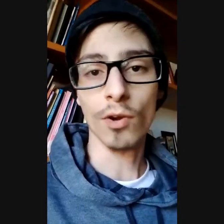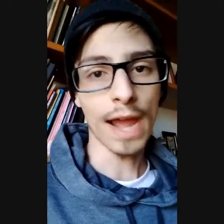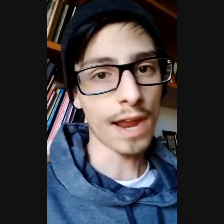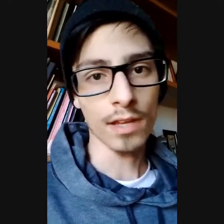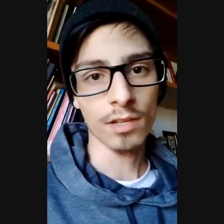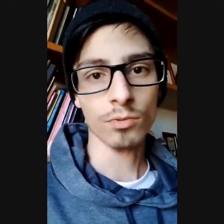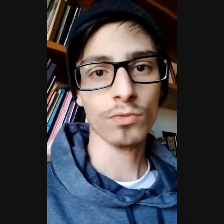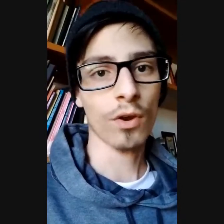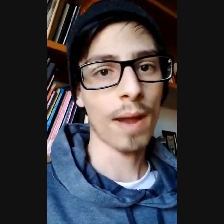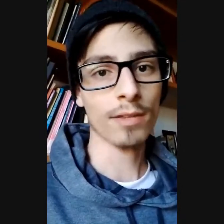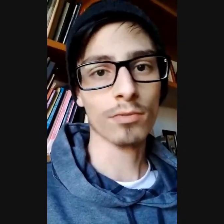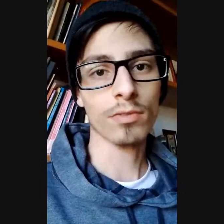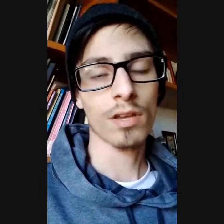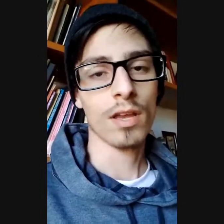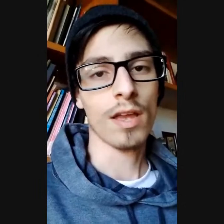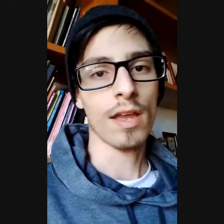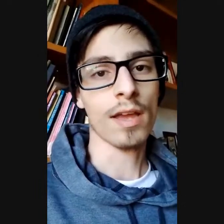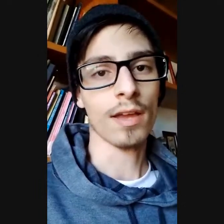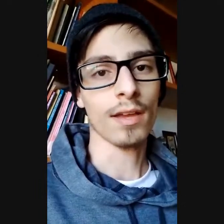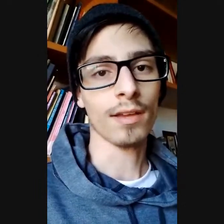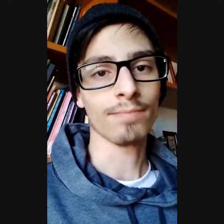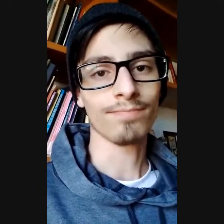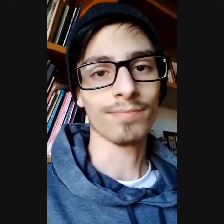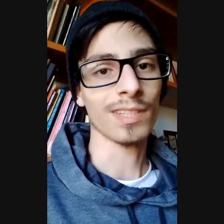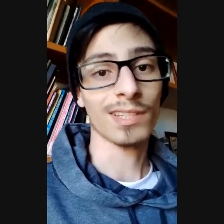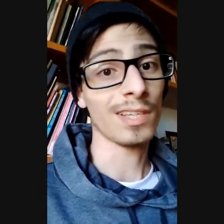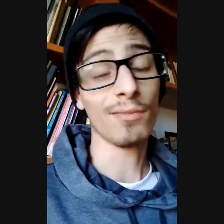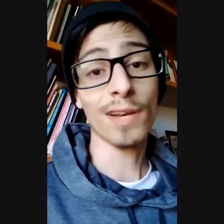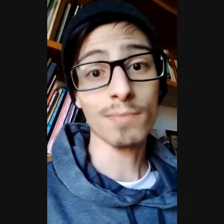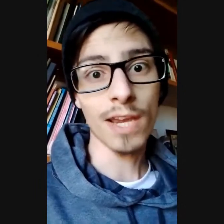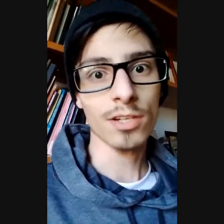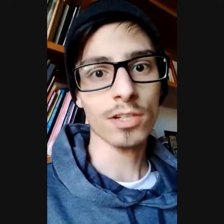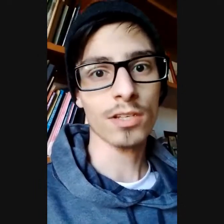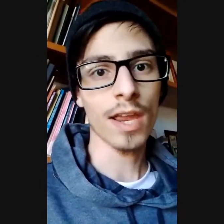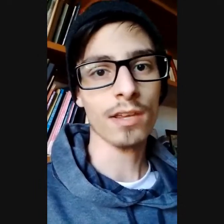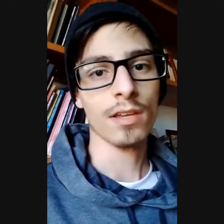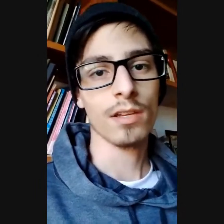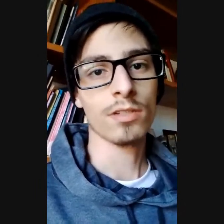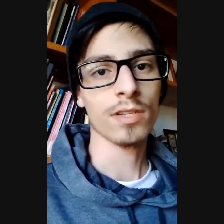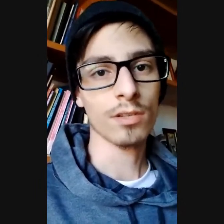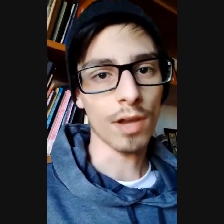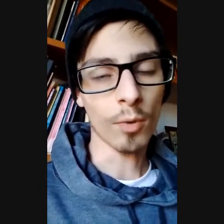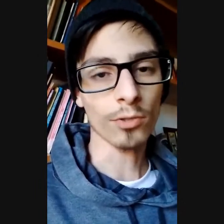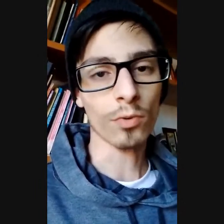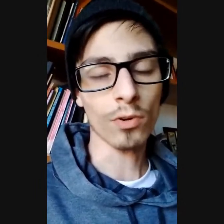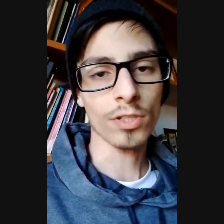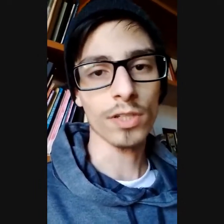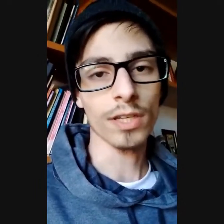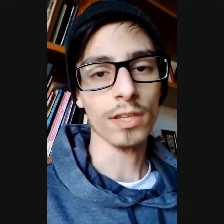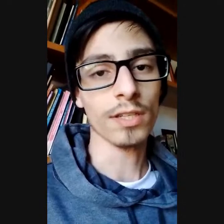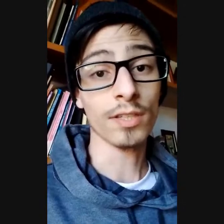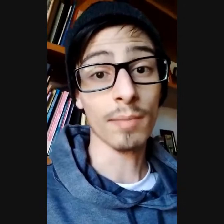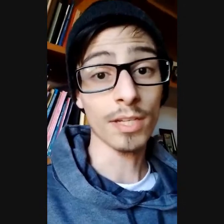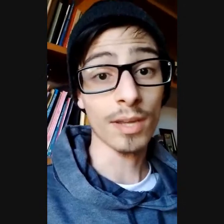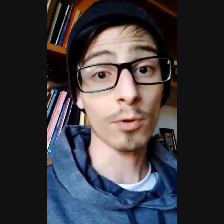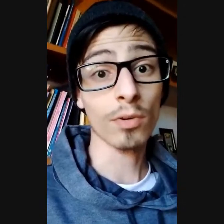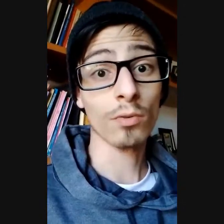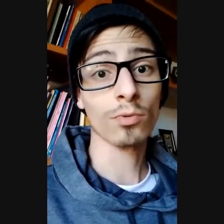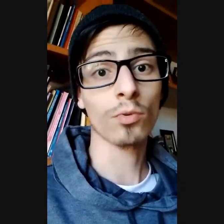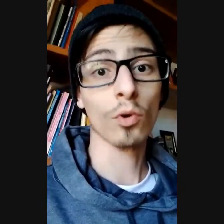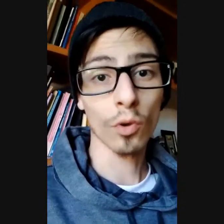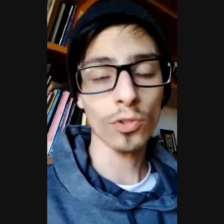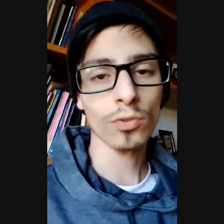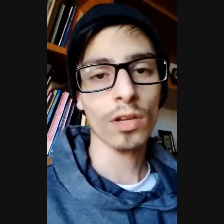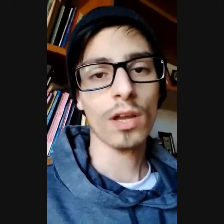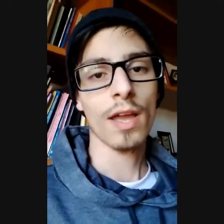gente melhorar os formatos que infelizmente a gente tem de ensino remoto hoje e também está